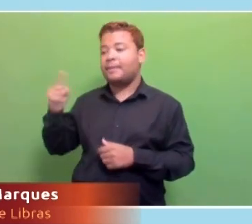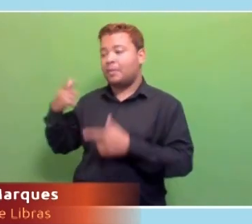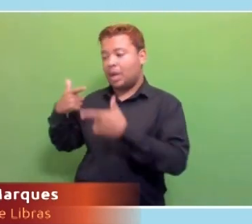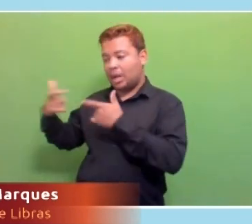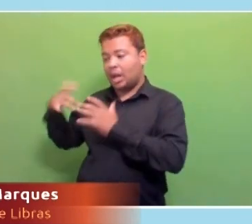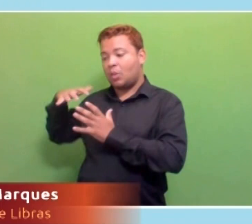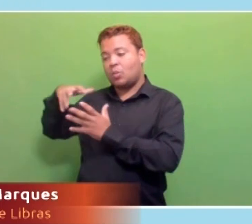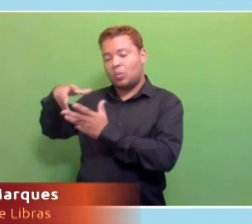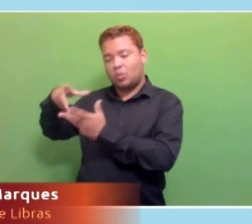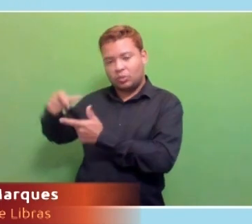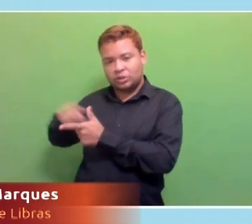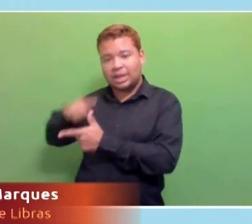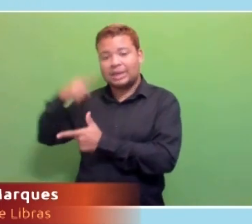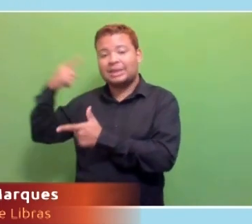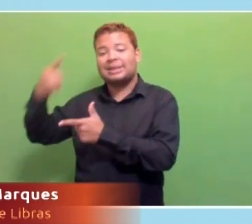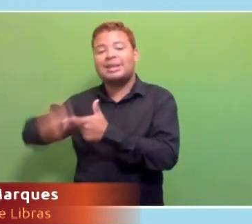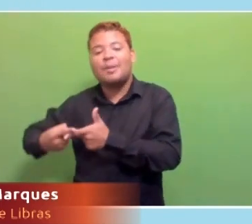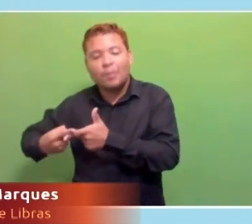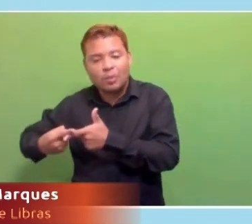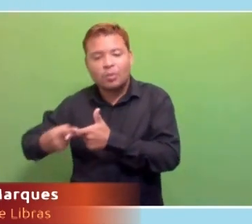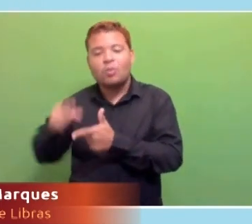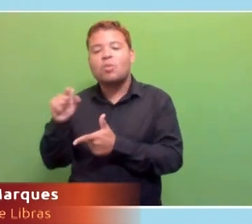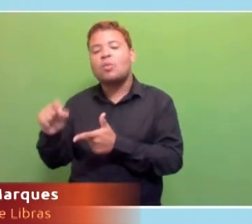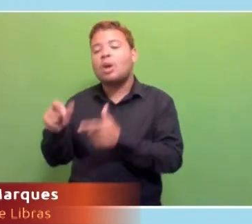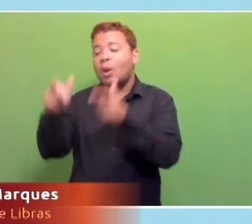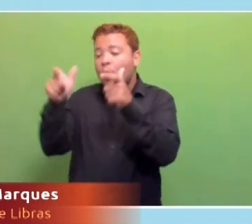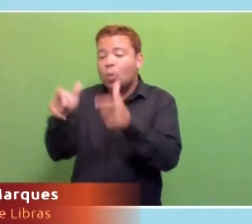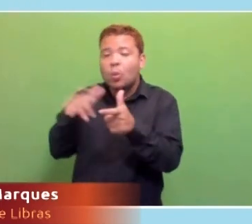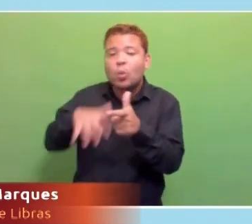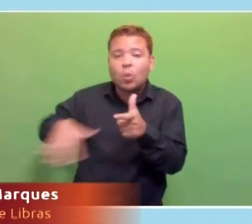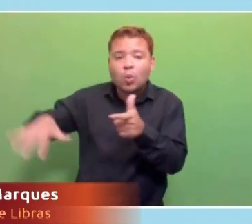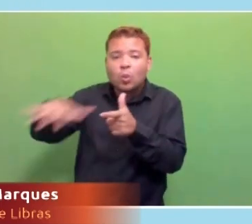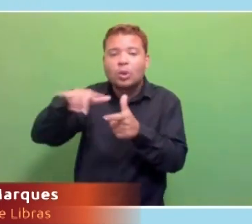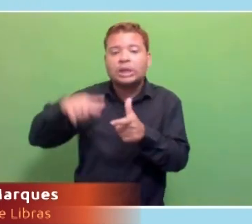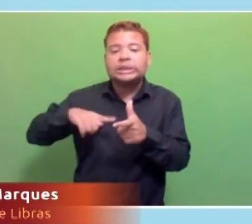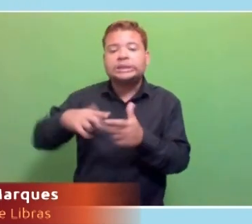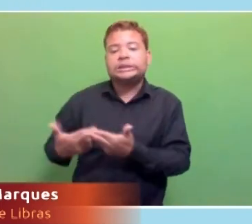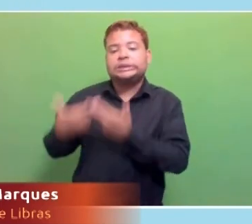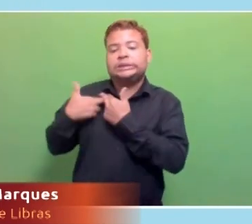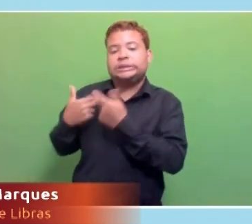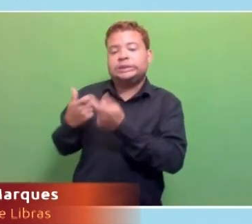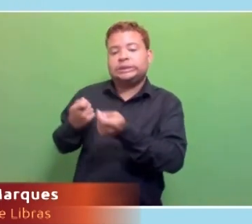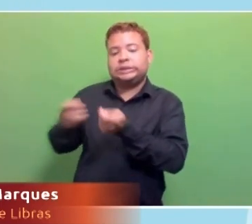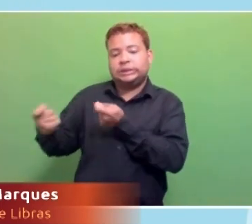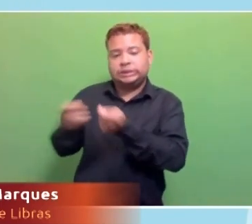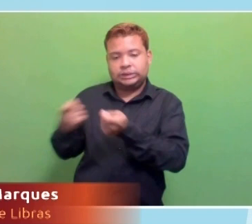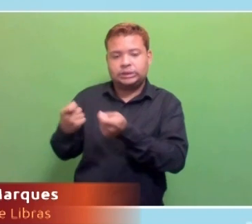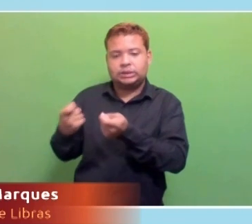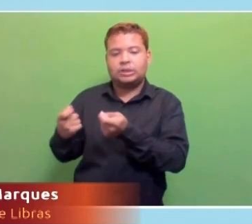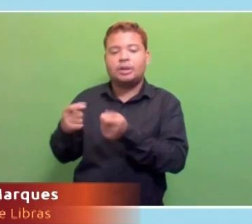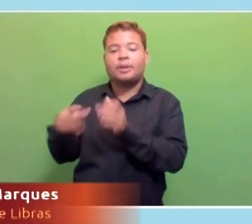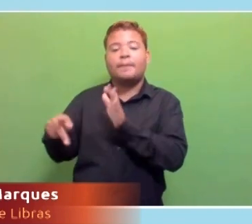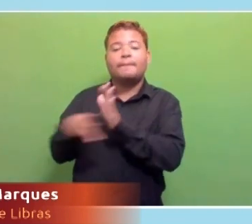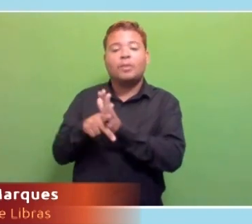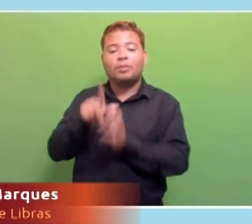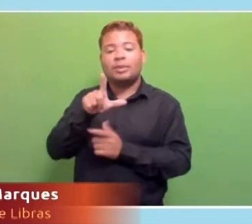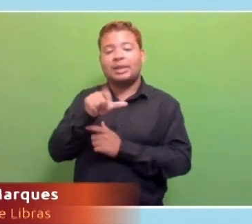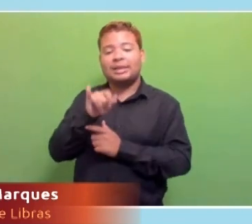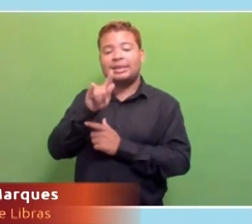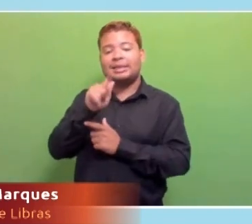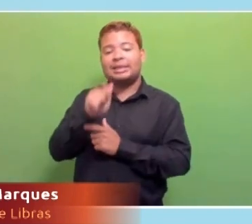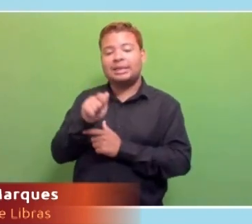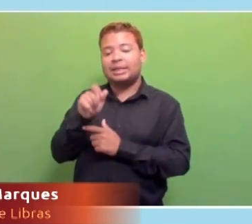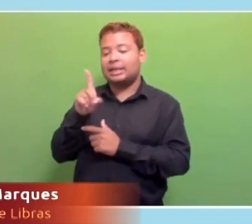território foi, digamos assim, administrado através de um mandato da Liga das Nações, que era a